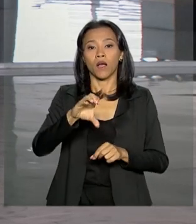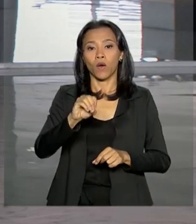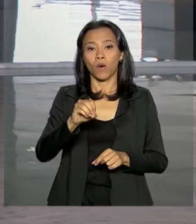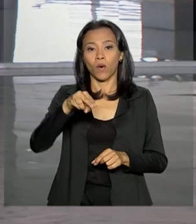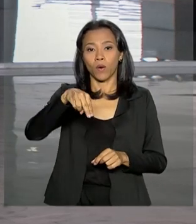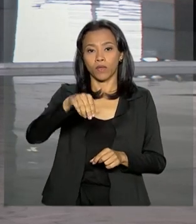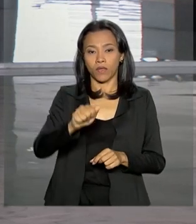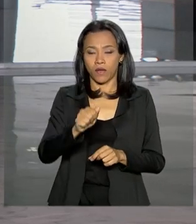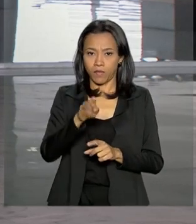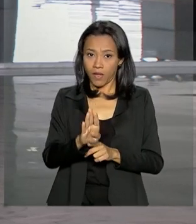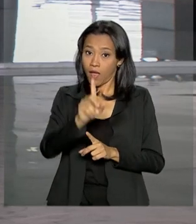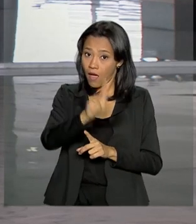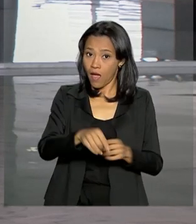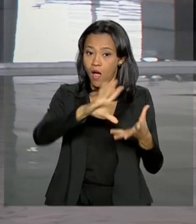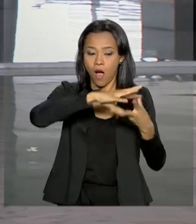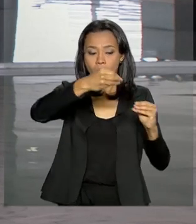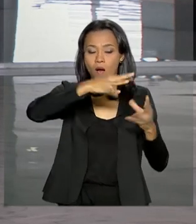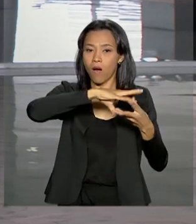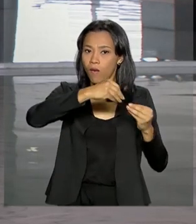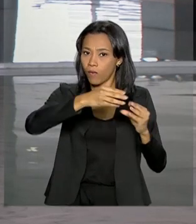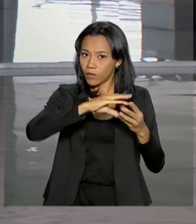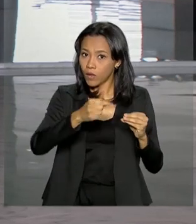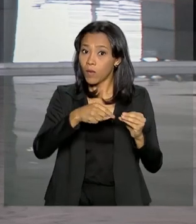algodão. A estimativa é de aumento de